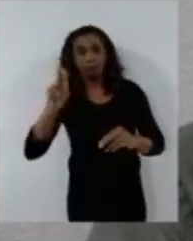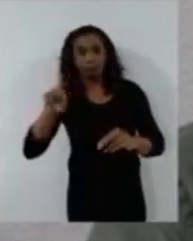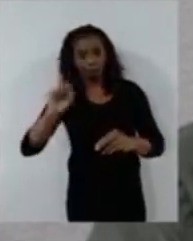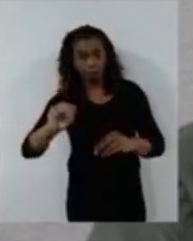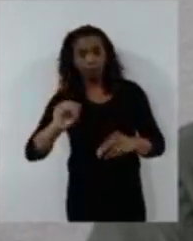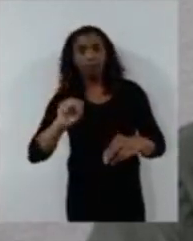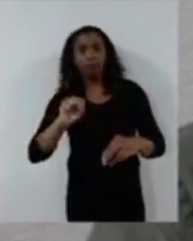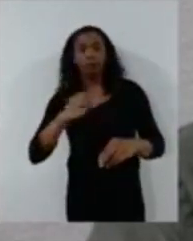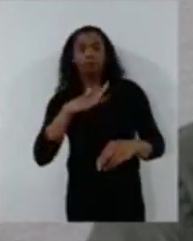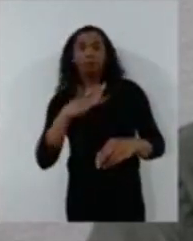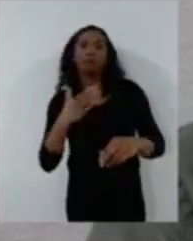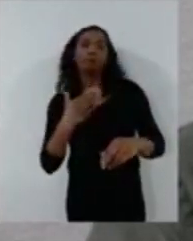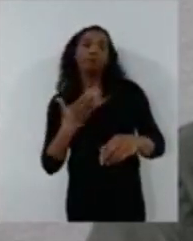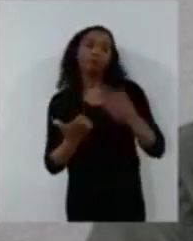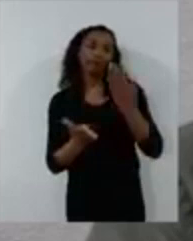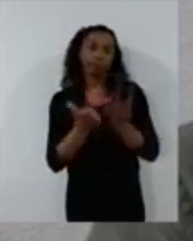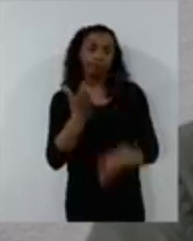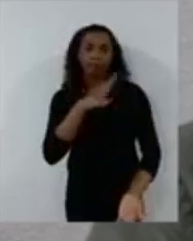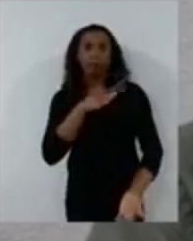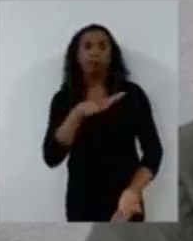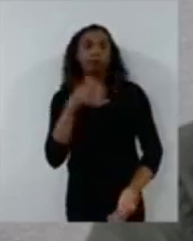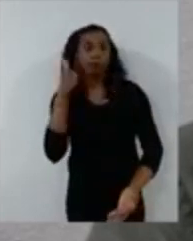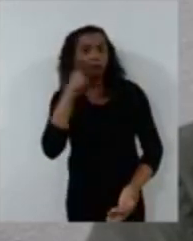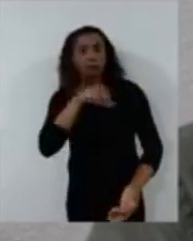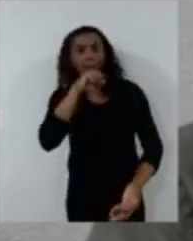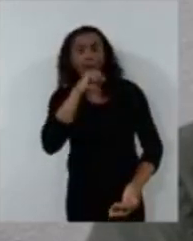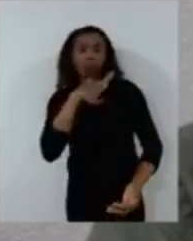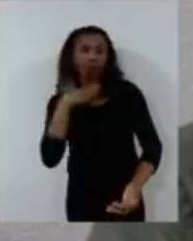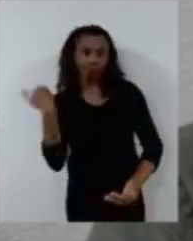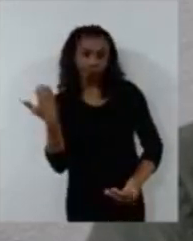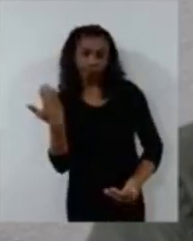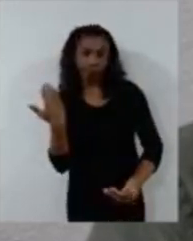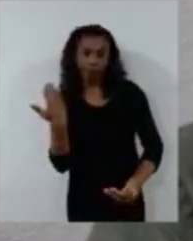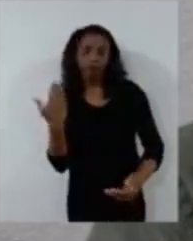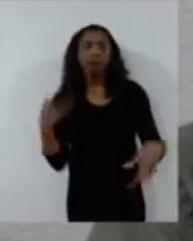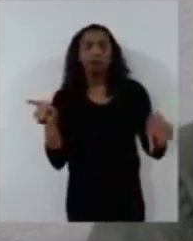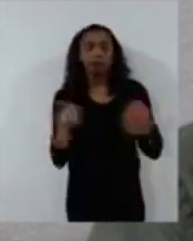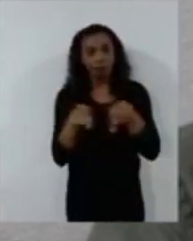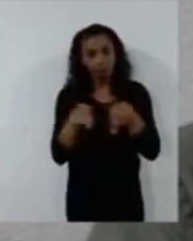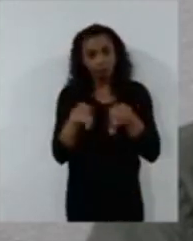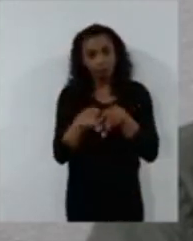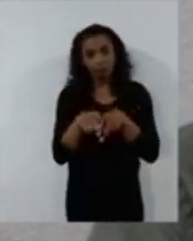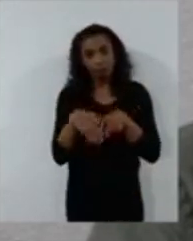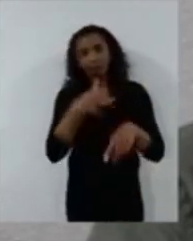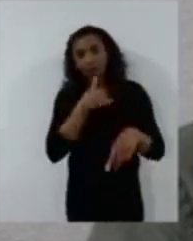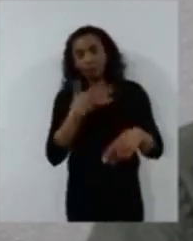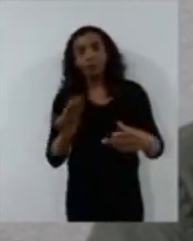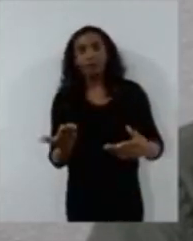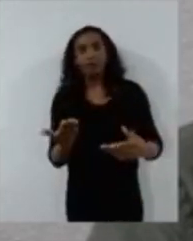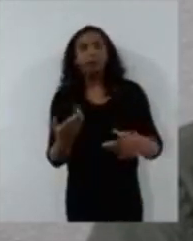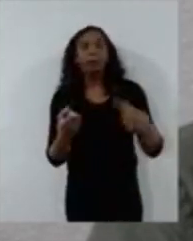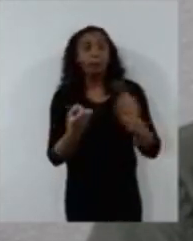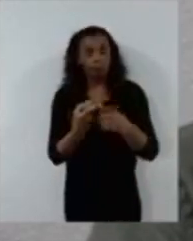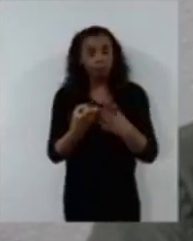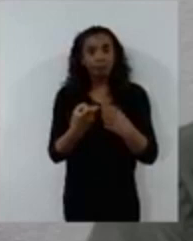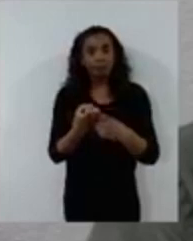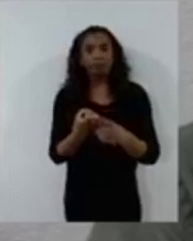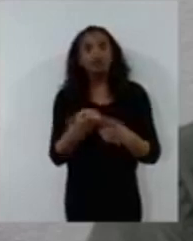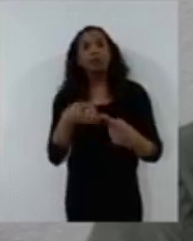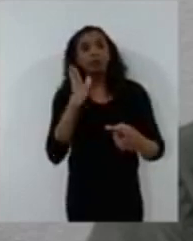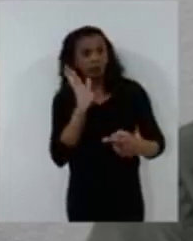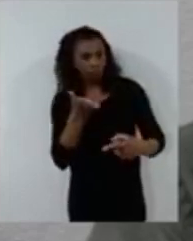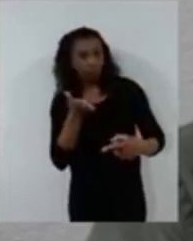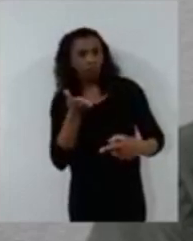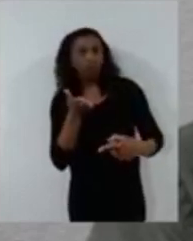para todos os familiares. Vale dizer, né, que ela já vinha